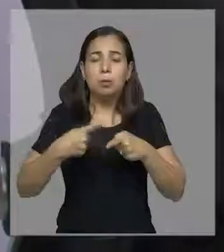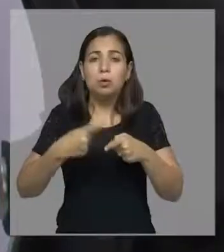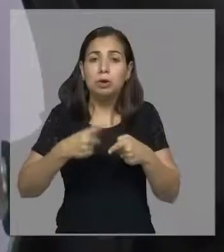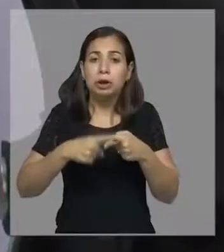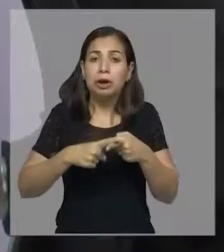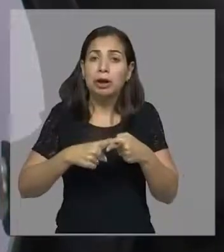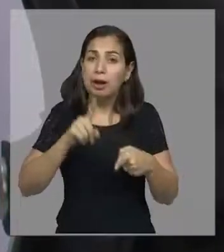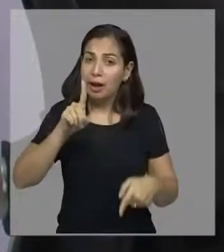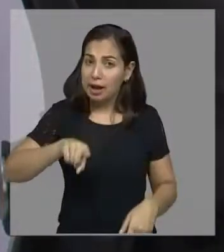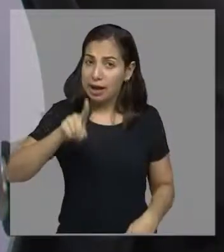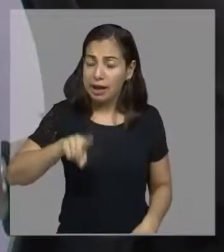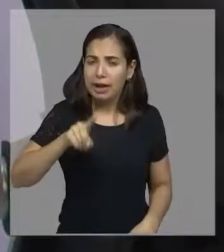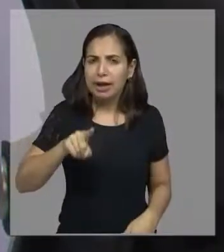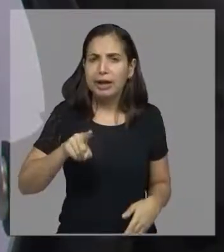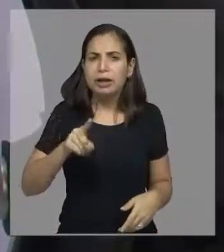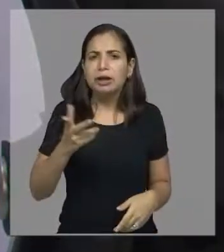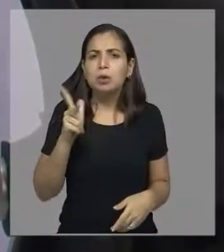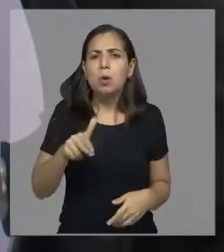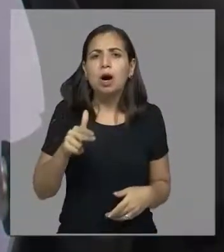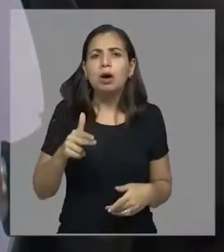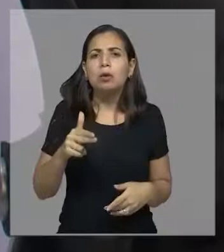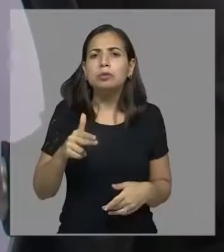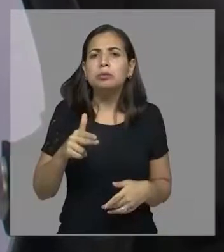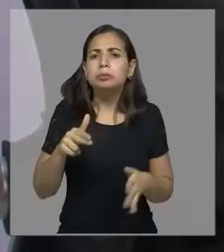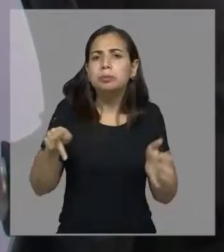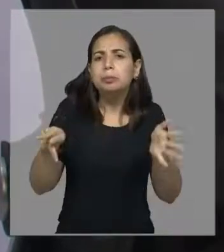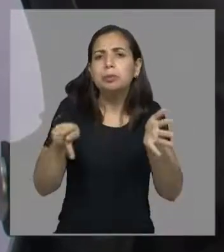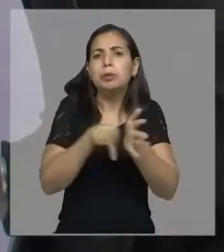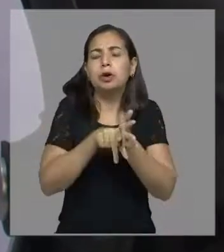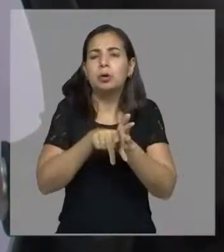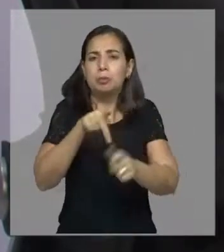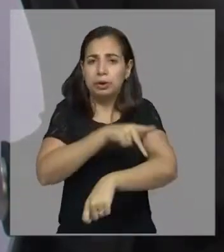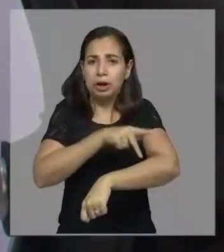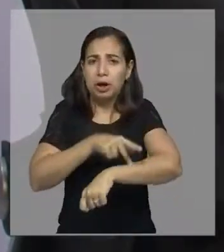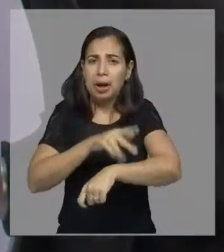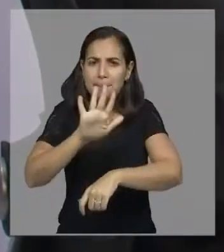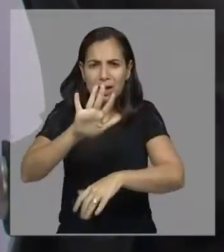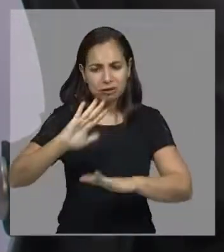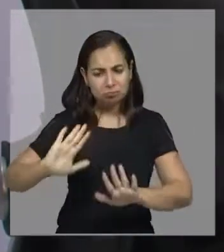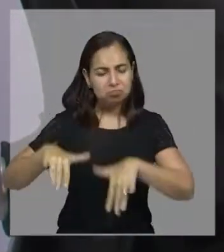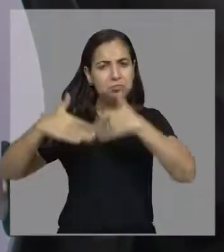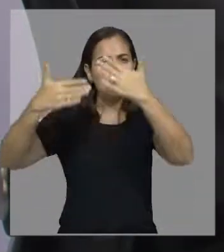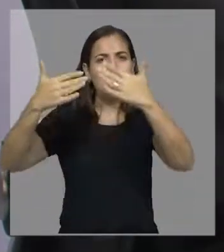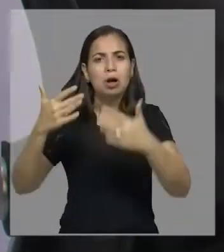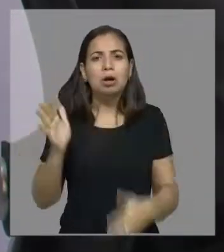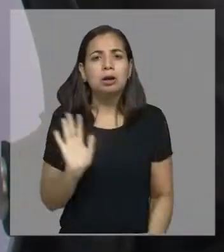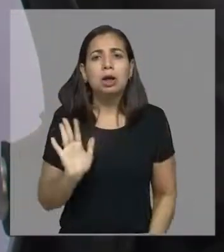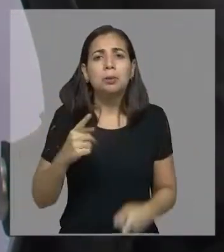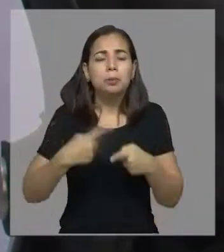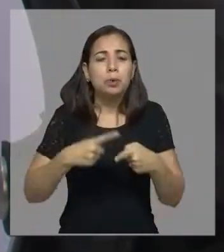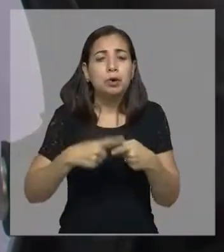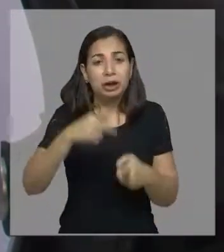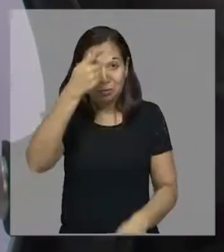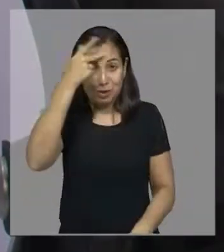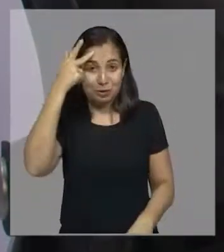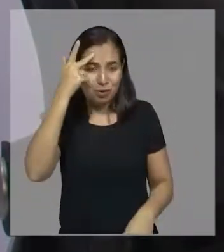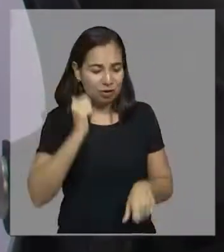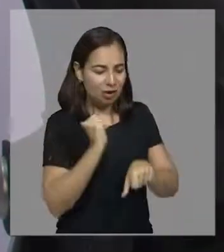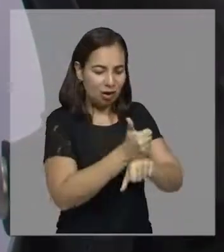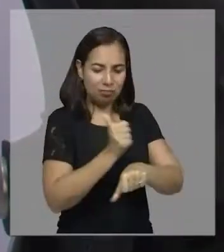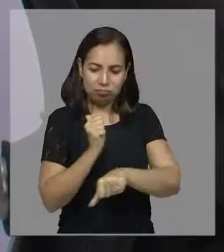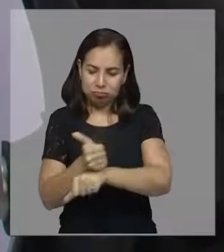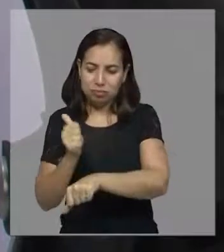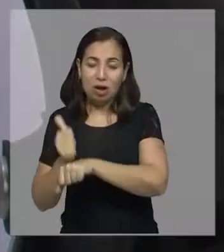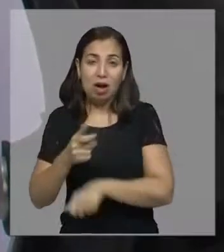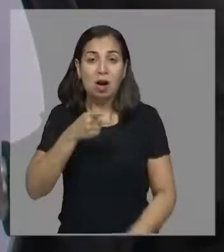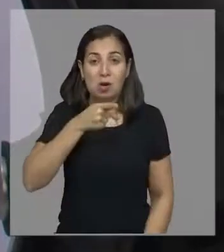pedagógico, mas no Brasil não prosperou porque os que assumiram o parlamentarismo não fizeram o parlamentarismo. E nós estamos diante